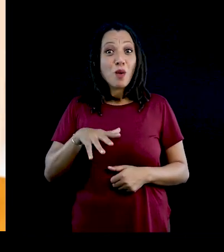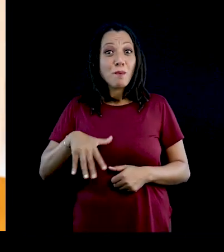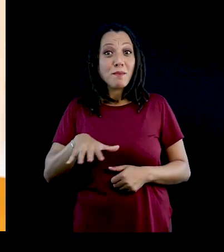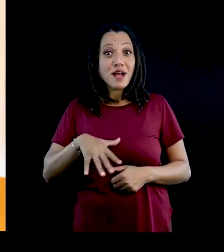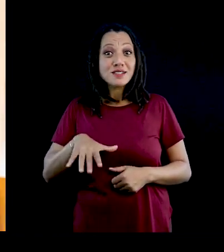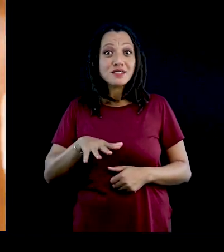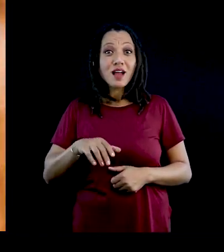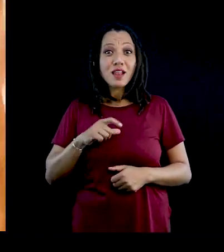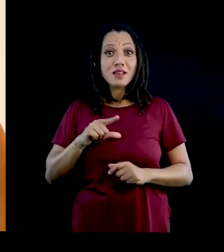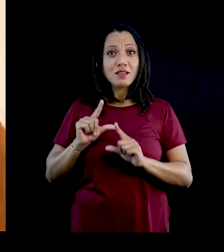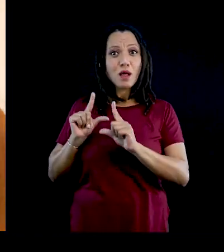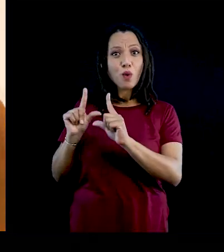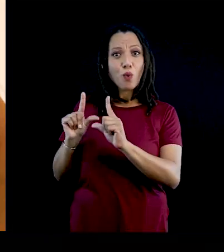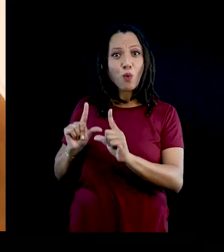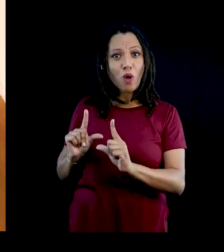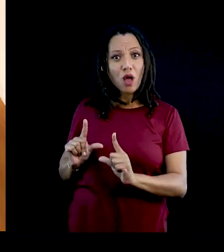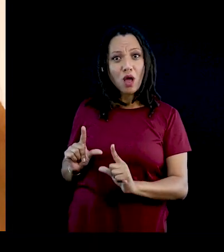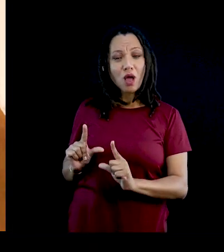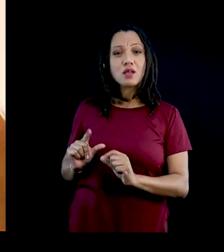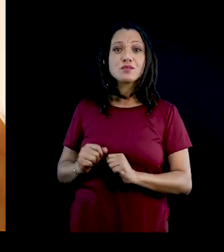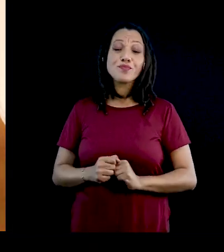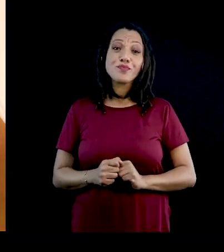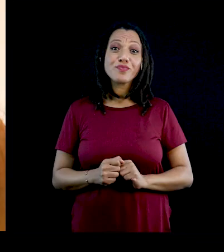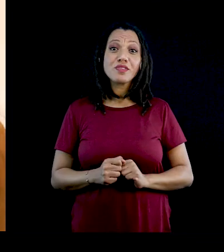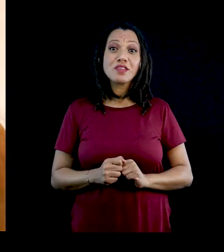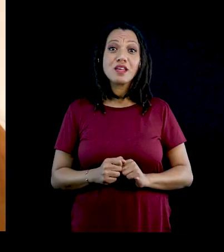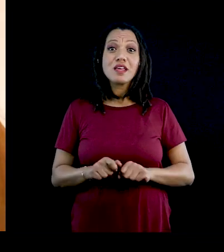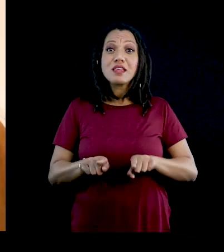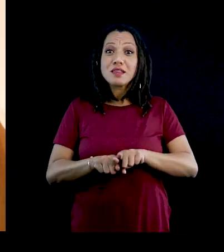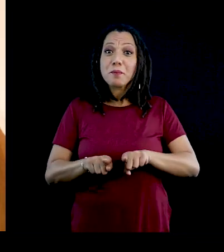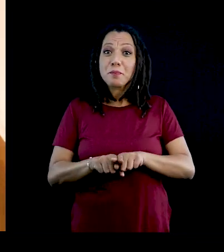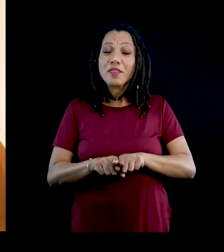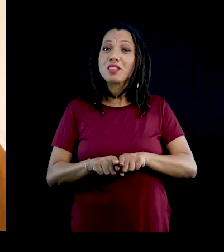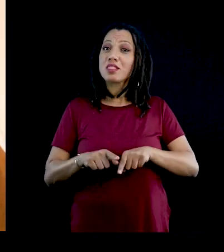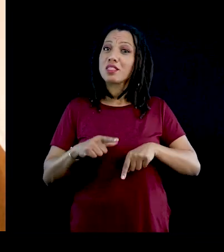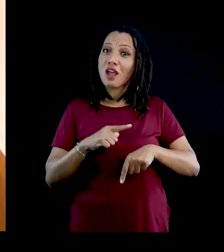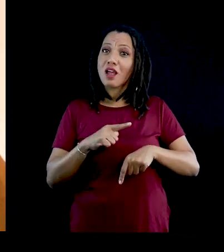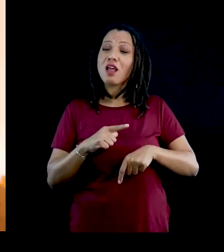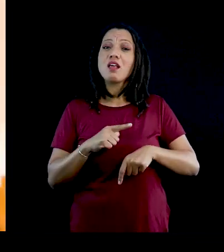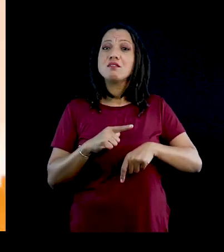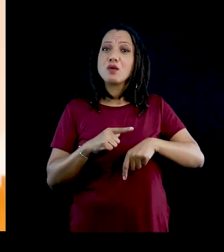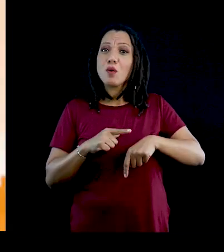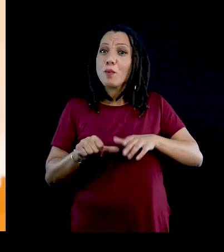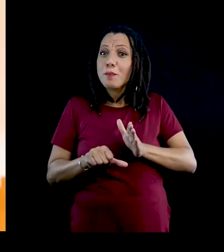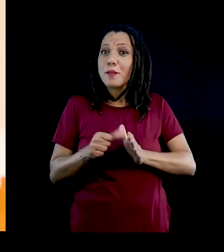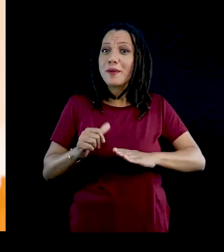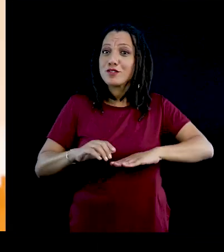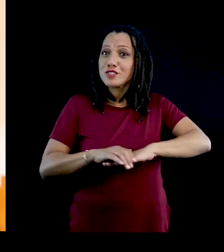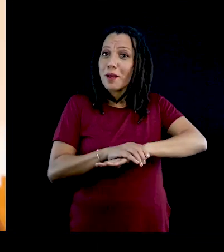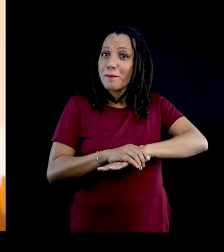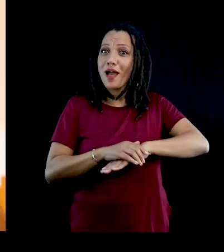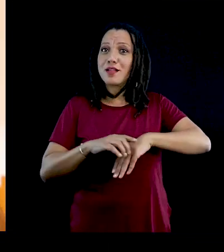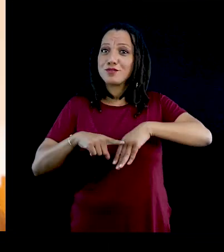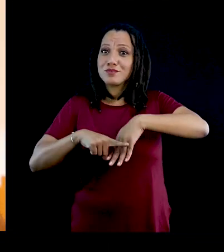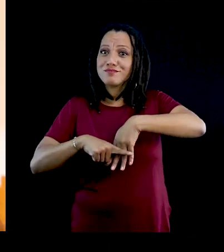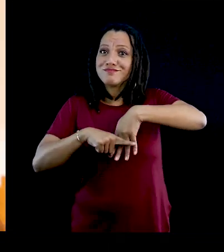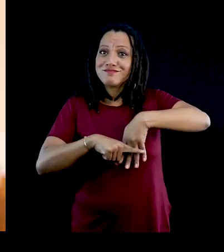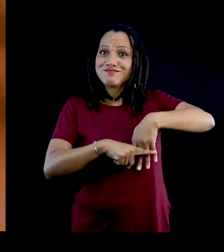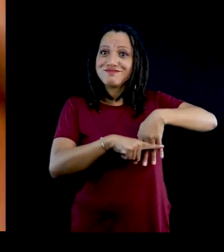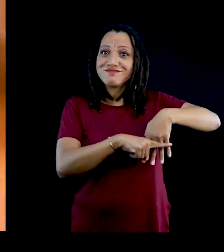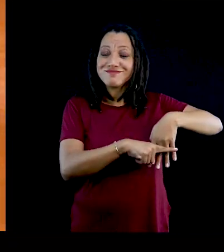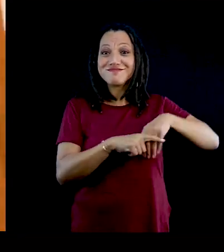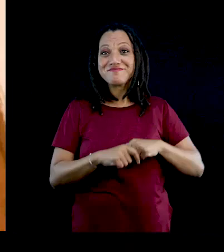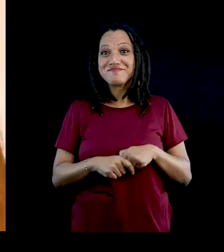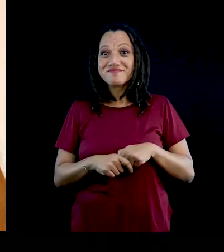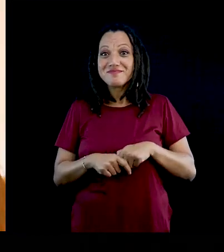alguns quadros dela, né? Aqui tem um ovinho de centopeia, o primeiro sapato que ela ganhou, uma foto dos pezinhos